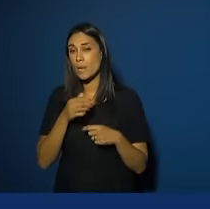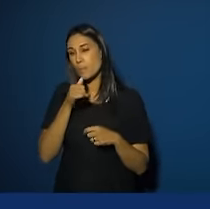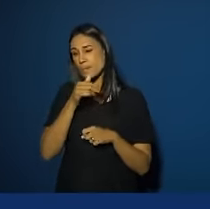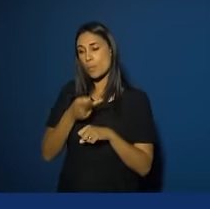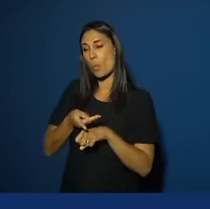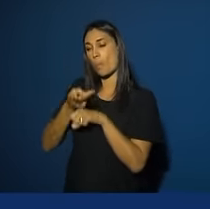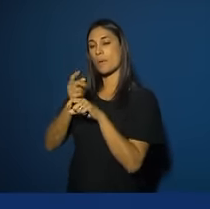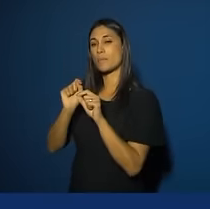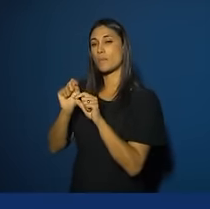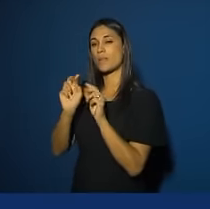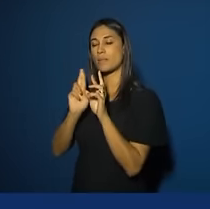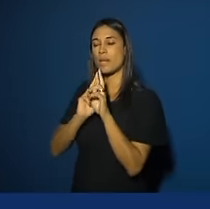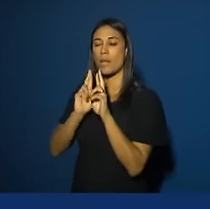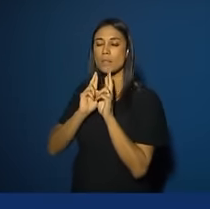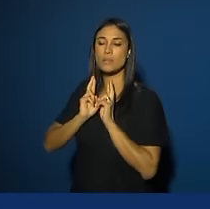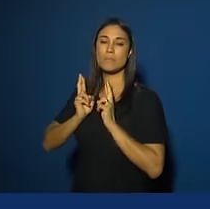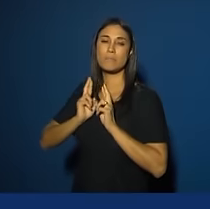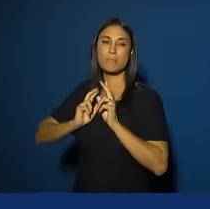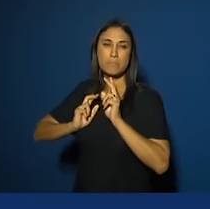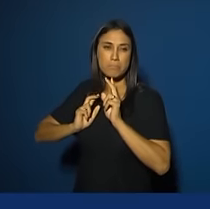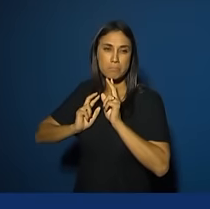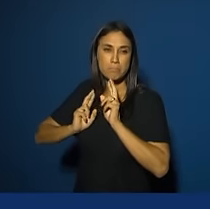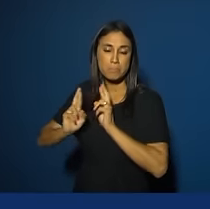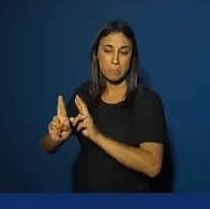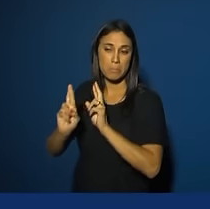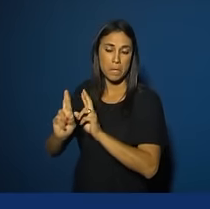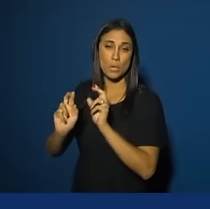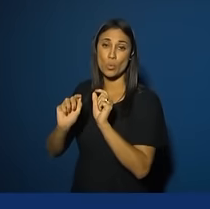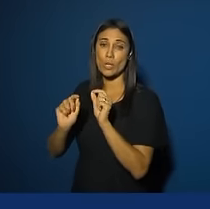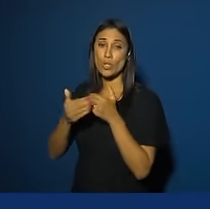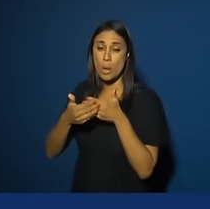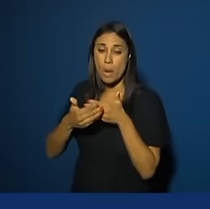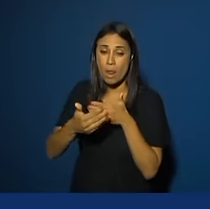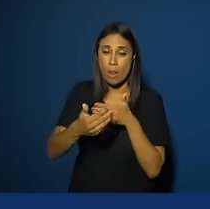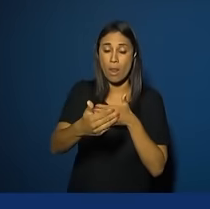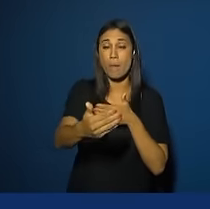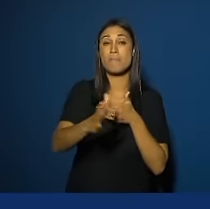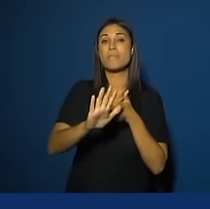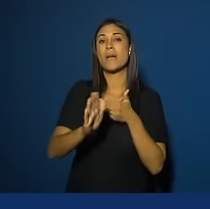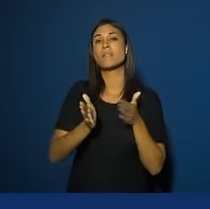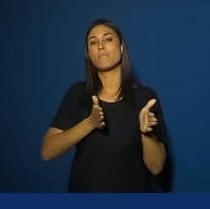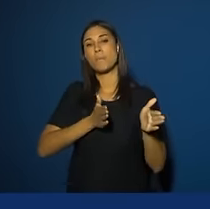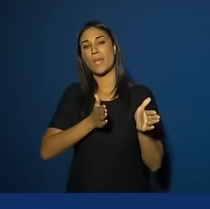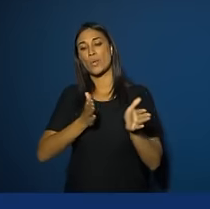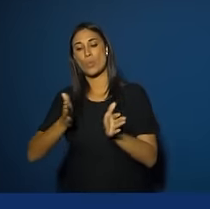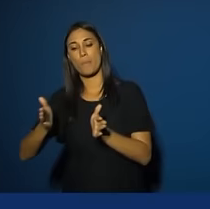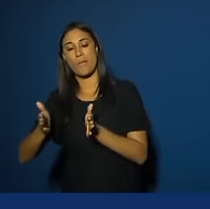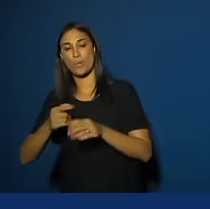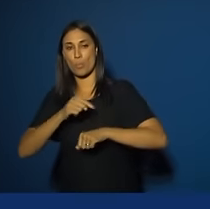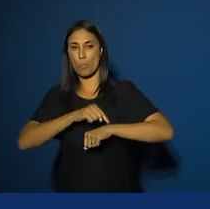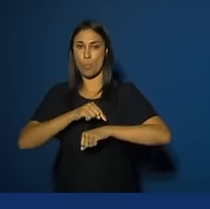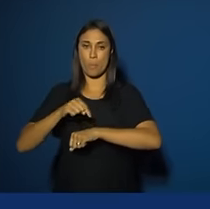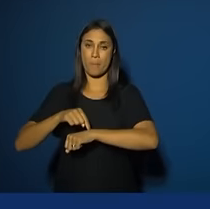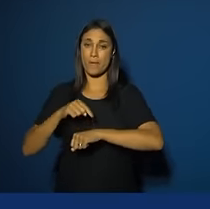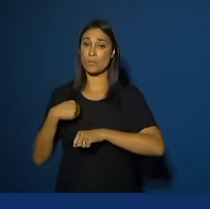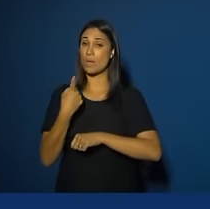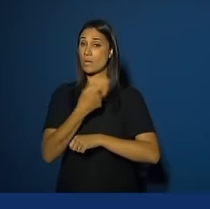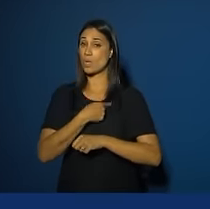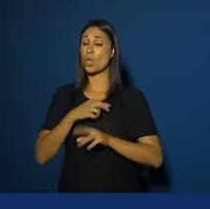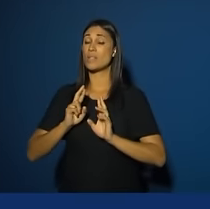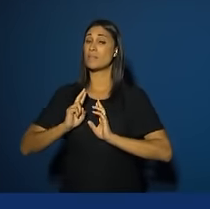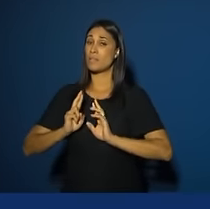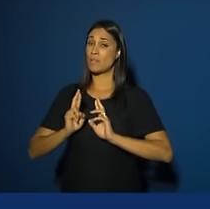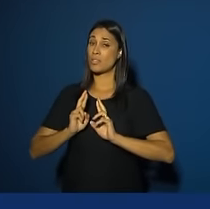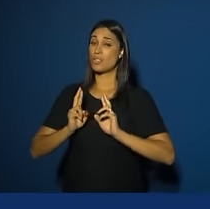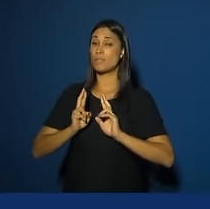prêmio permanente nessas expectativas de longo prazo, mas, em alguns momentos, essas nossas expectativas longas,